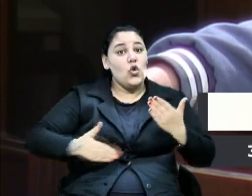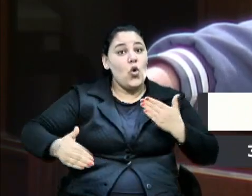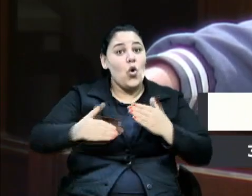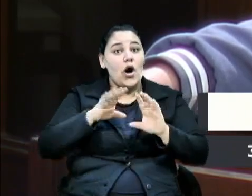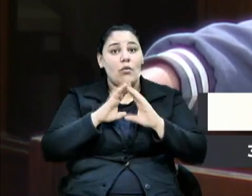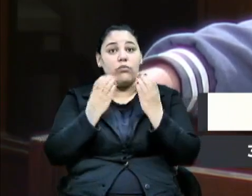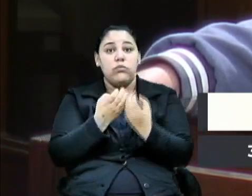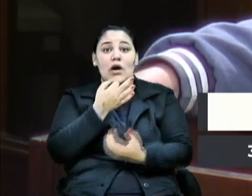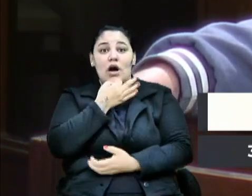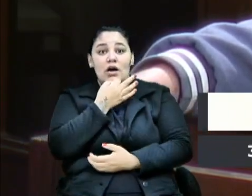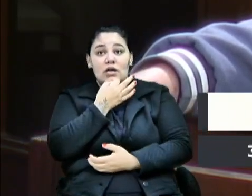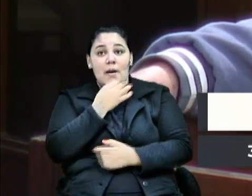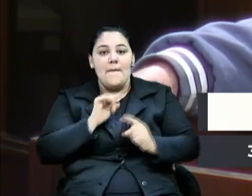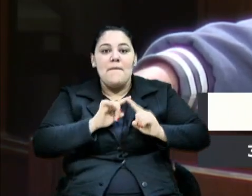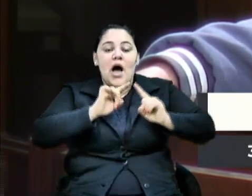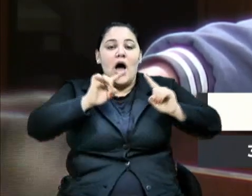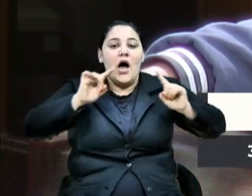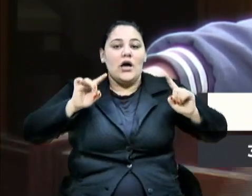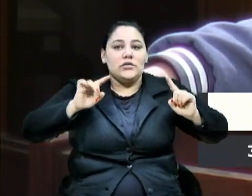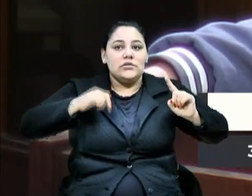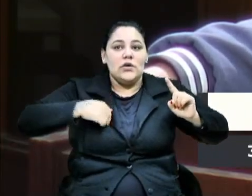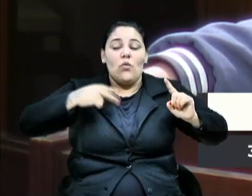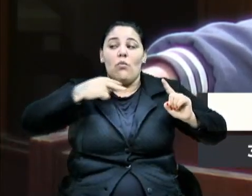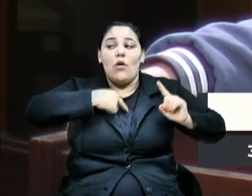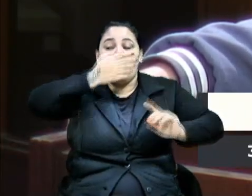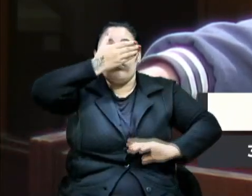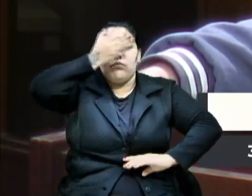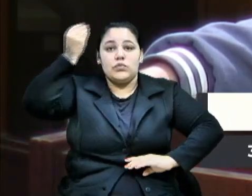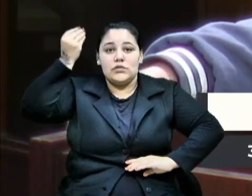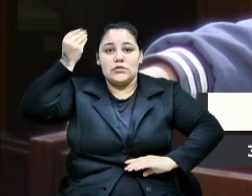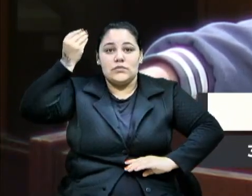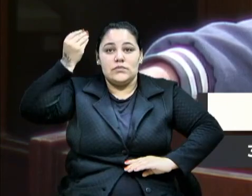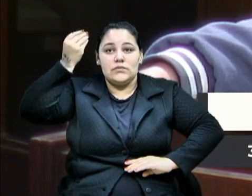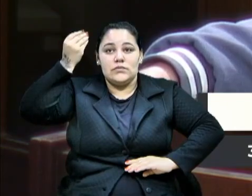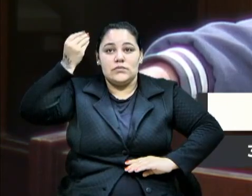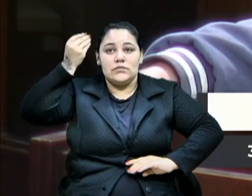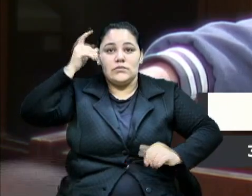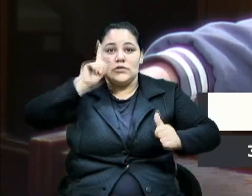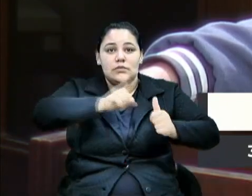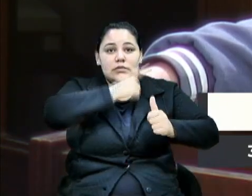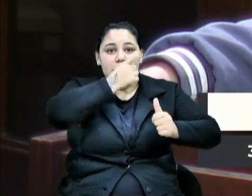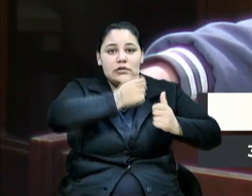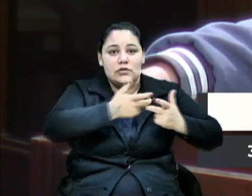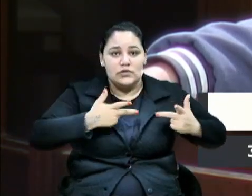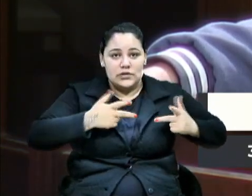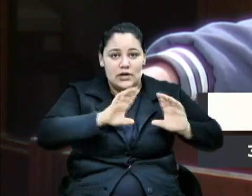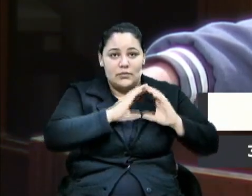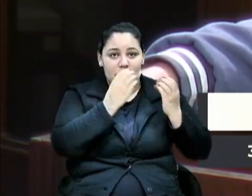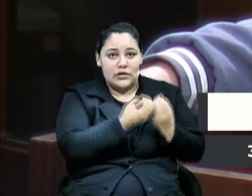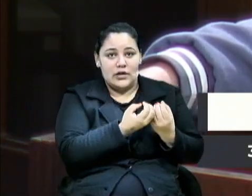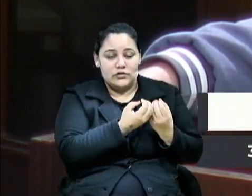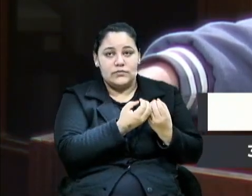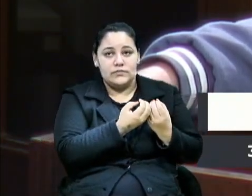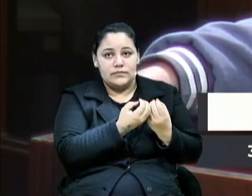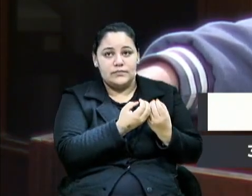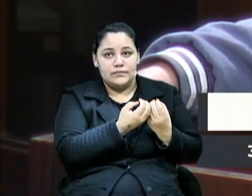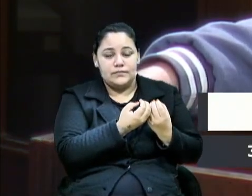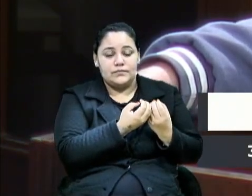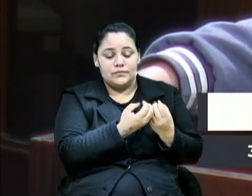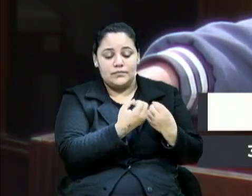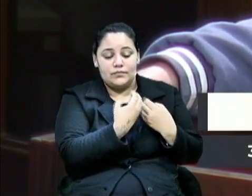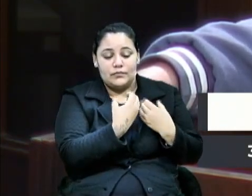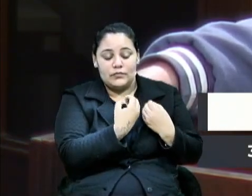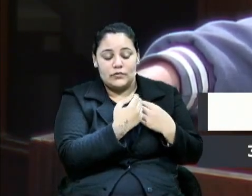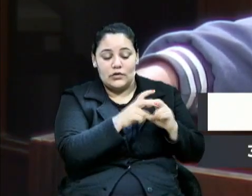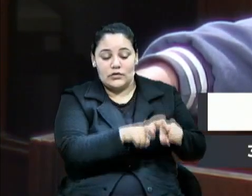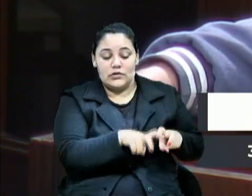Porém, eu jamais posso esquecer do primeiro fundamento, que é a minha comunidade do interior